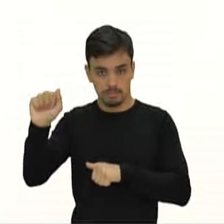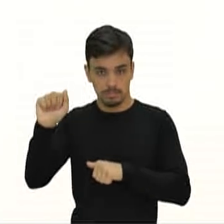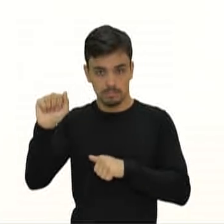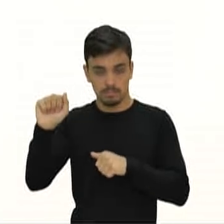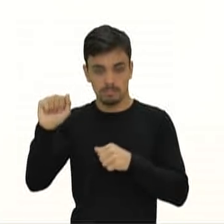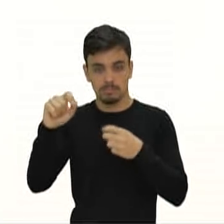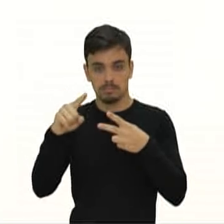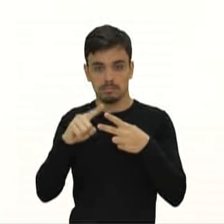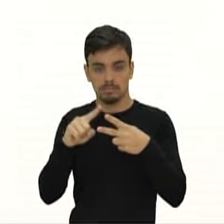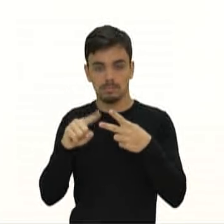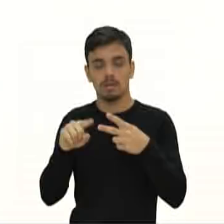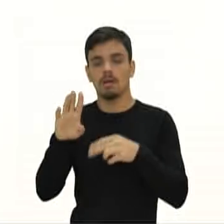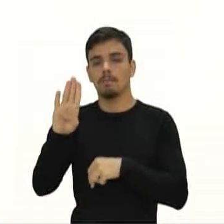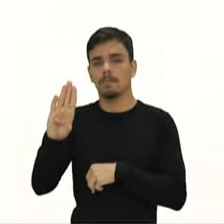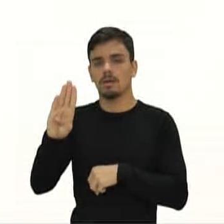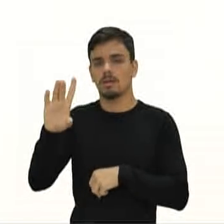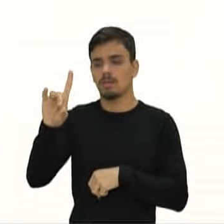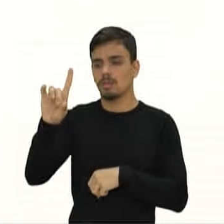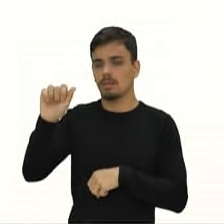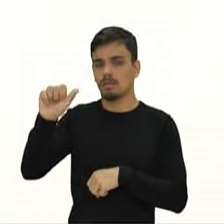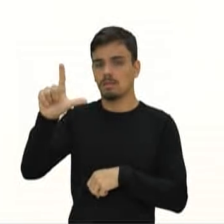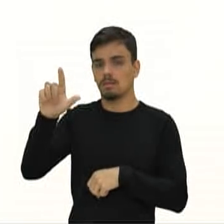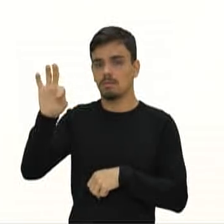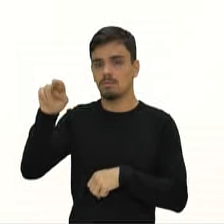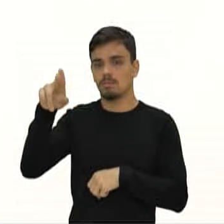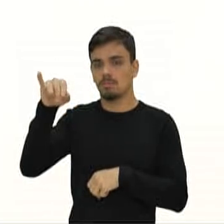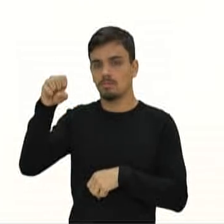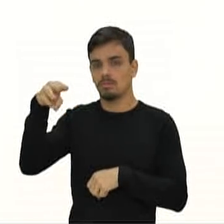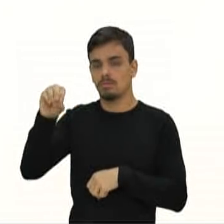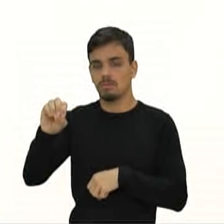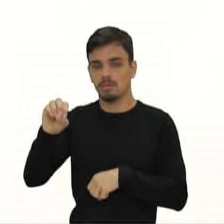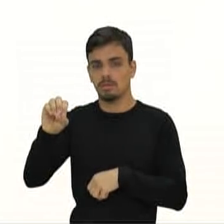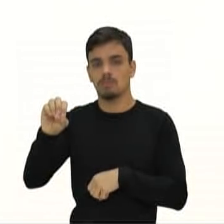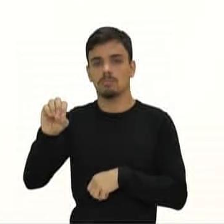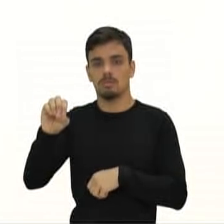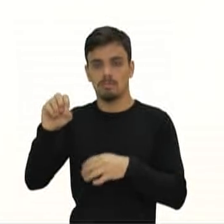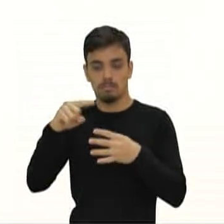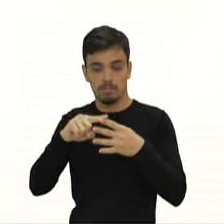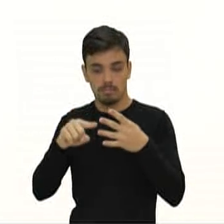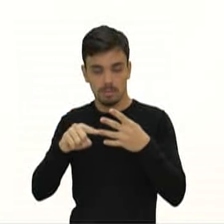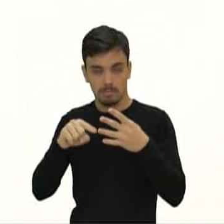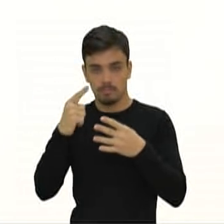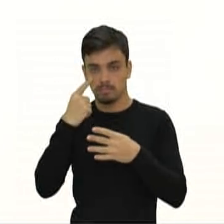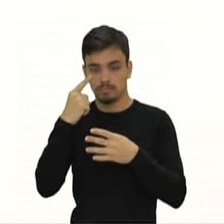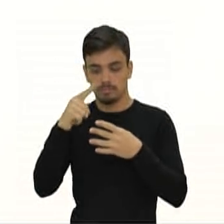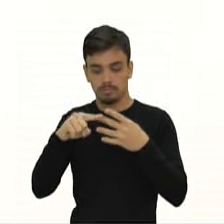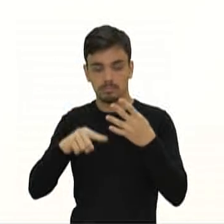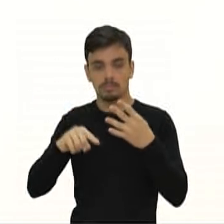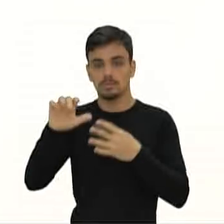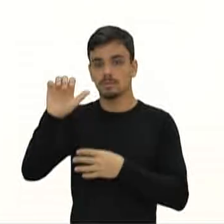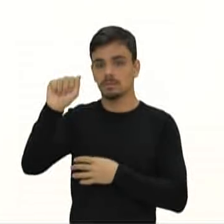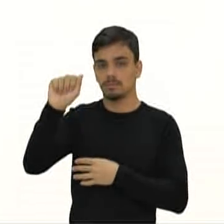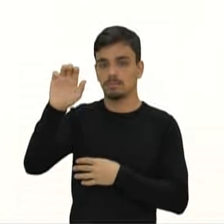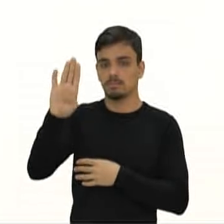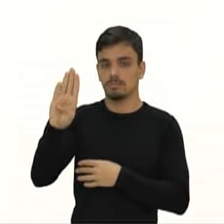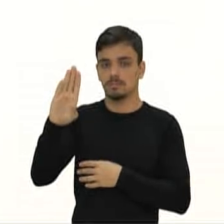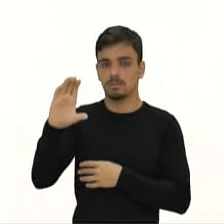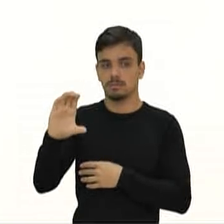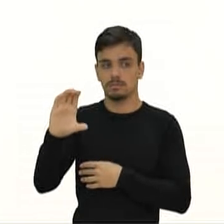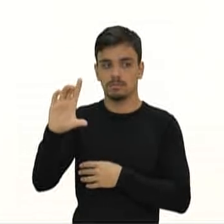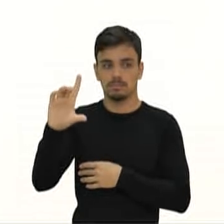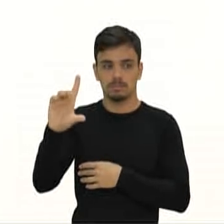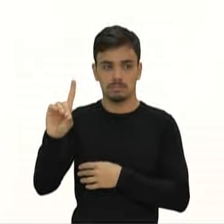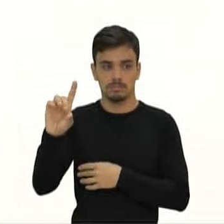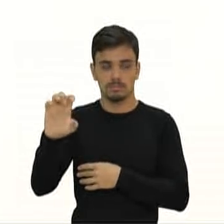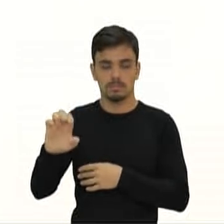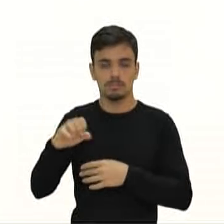B, daltonismo, miopia, hipermetropia. Letra C, daltonismo,